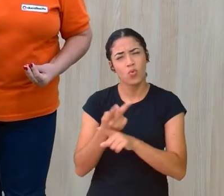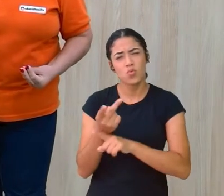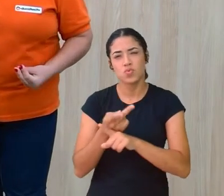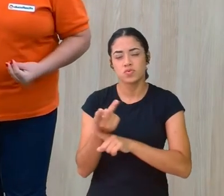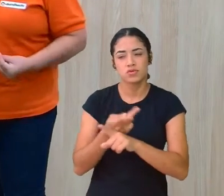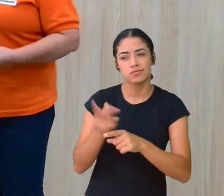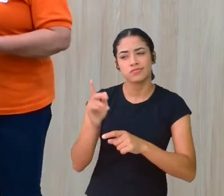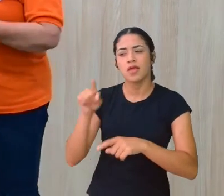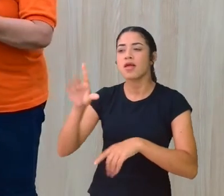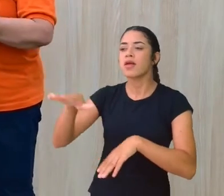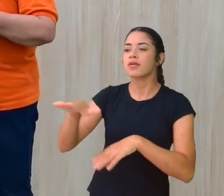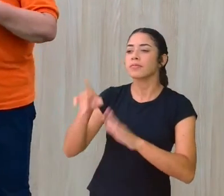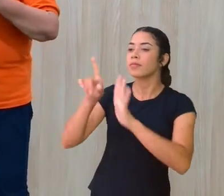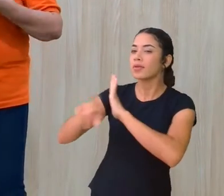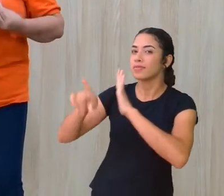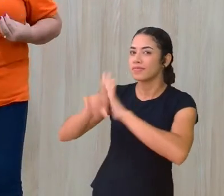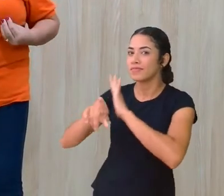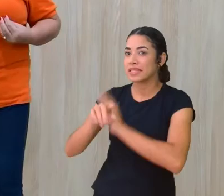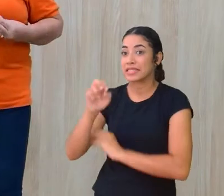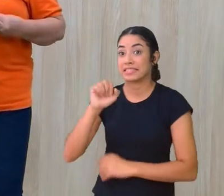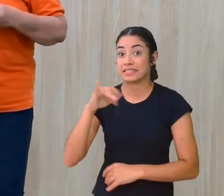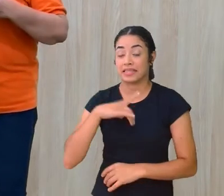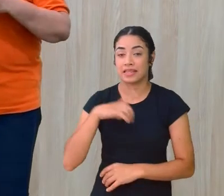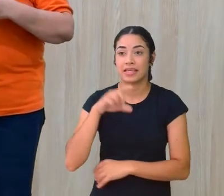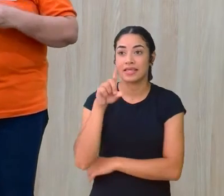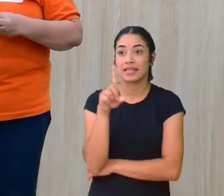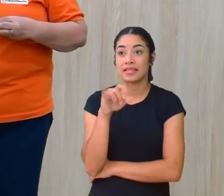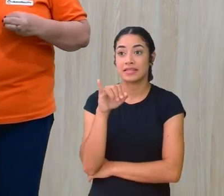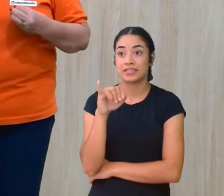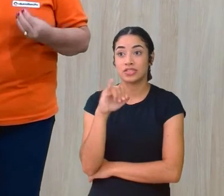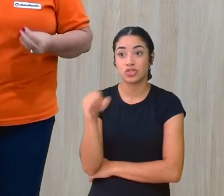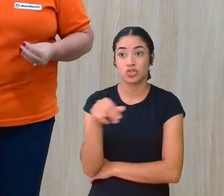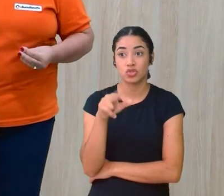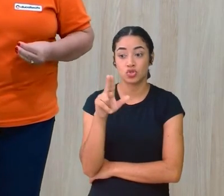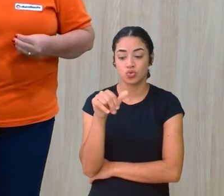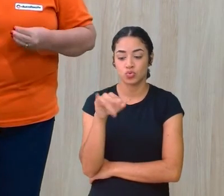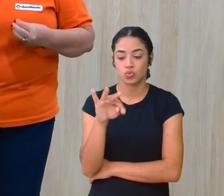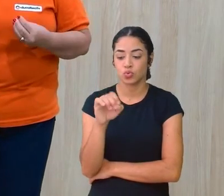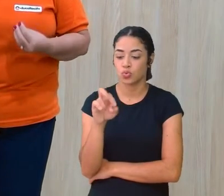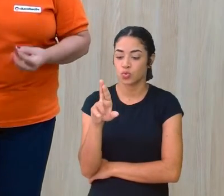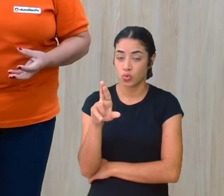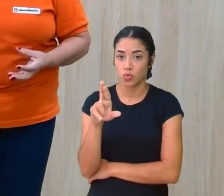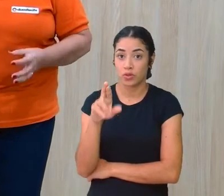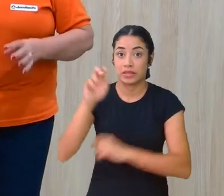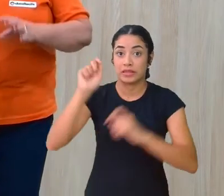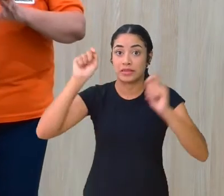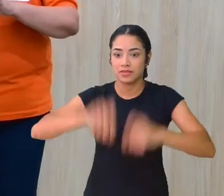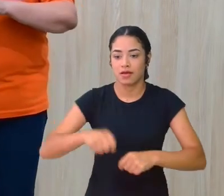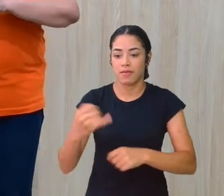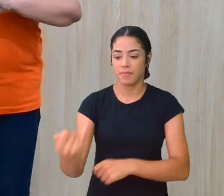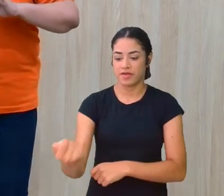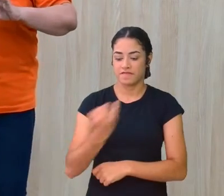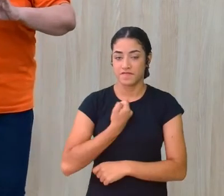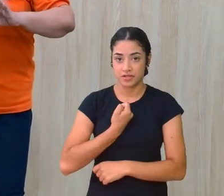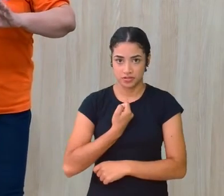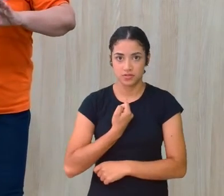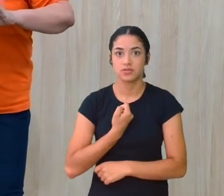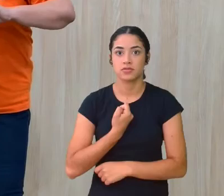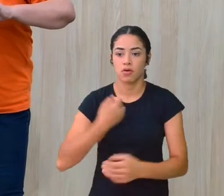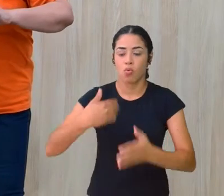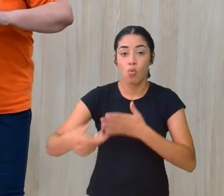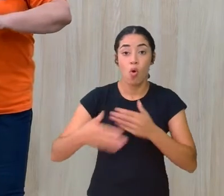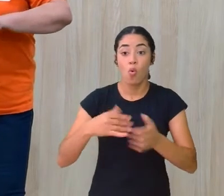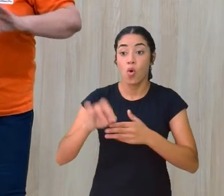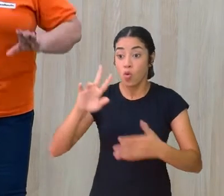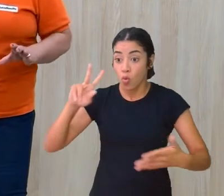na família se existe esse disjuntor, que é a questão aí de um equipamento que pode disparar diante de qualquer coisa que